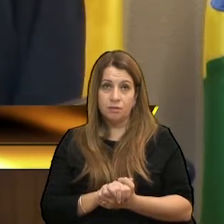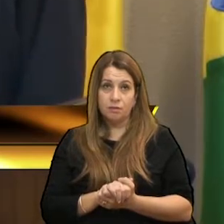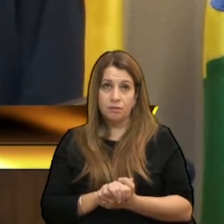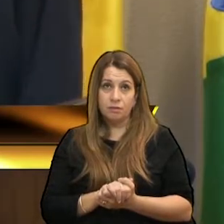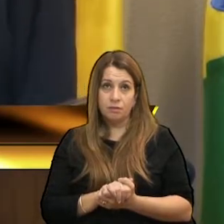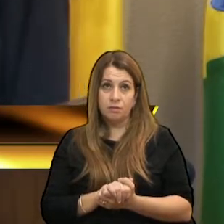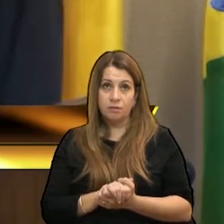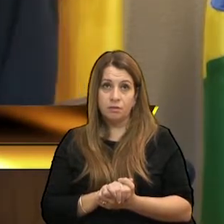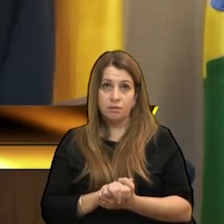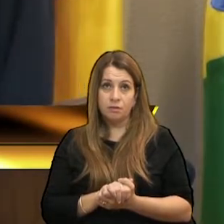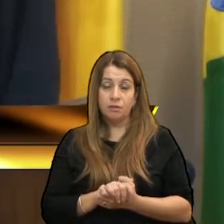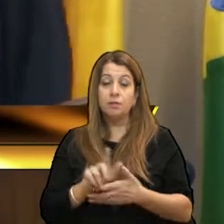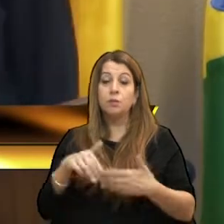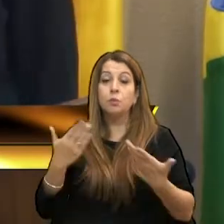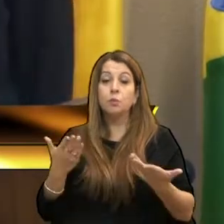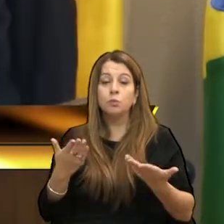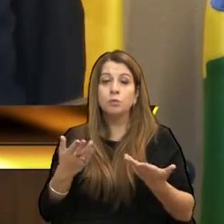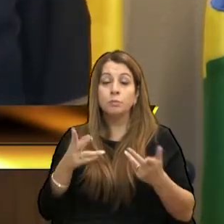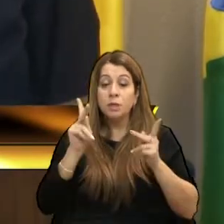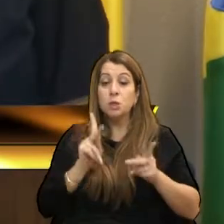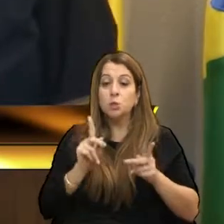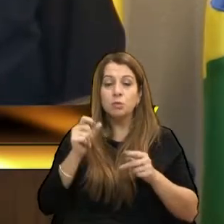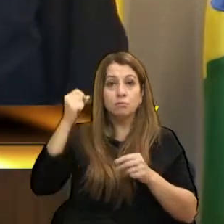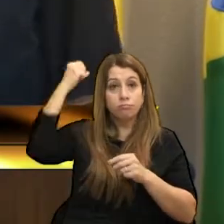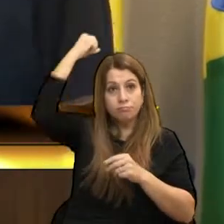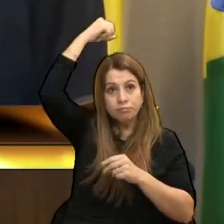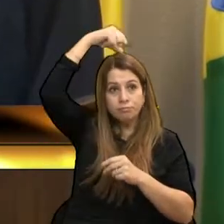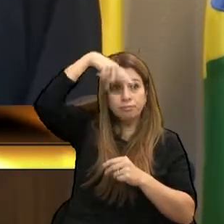E os espíritos,